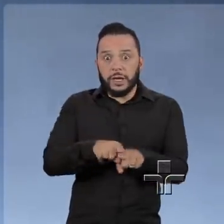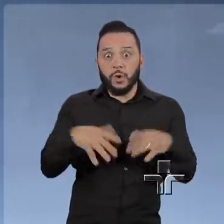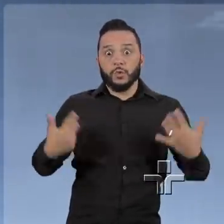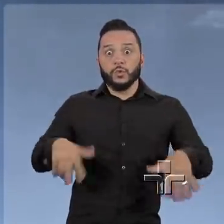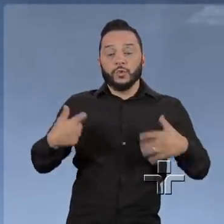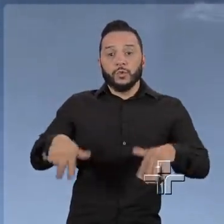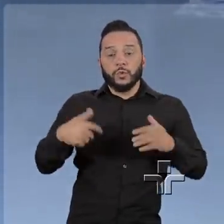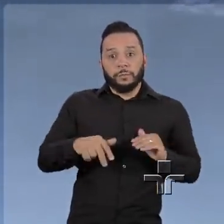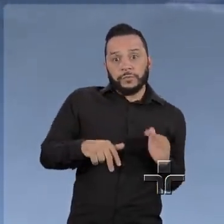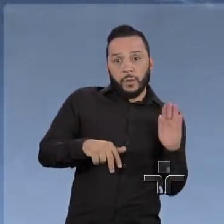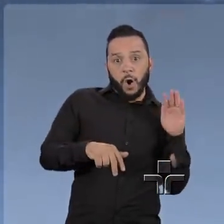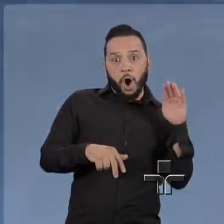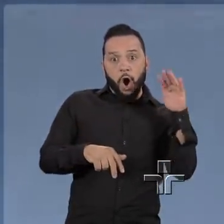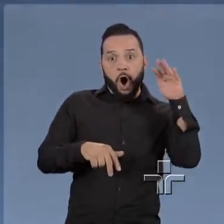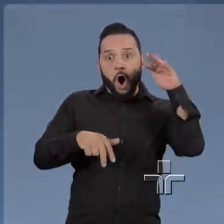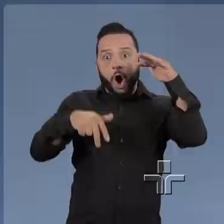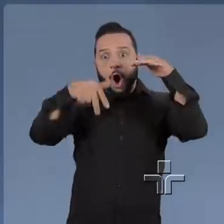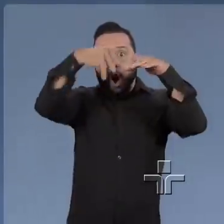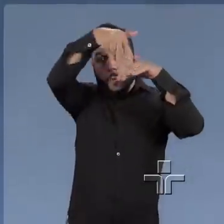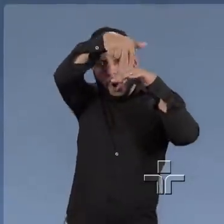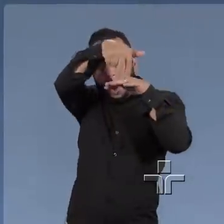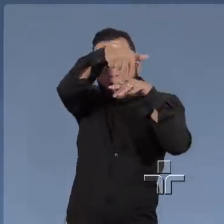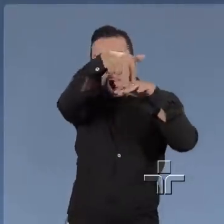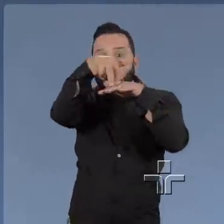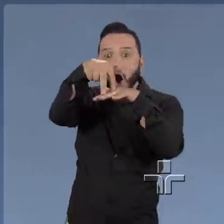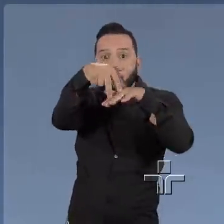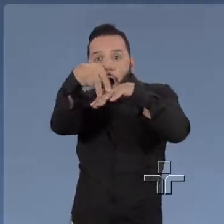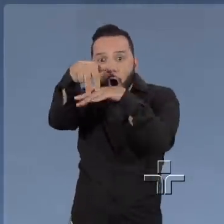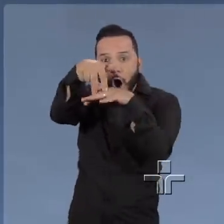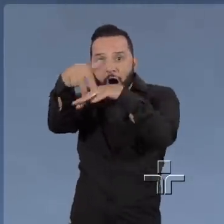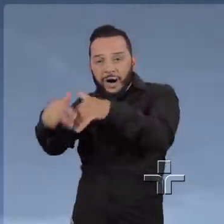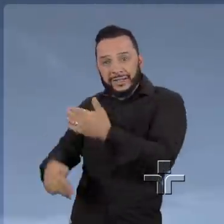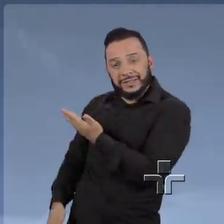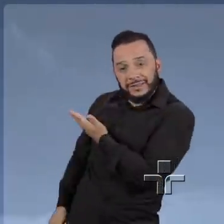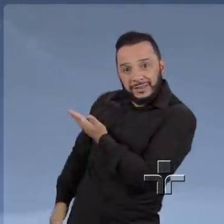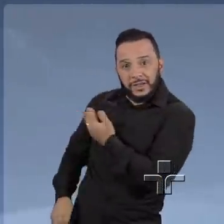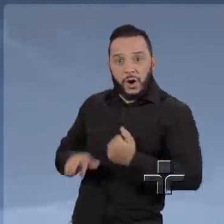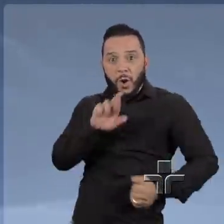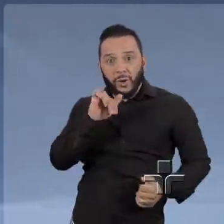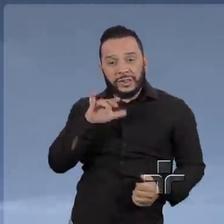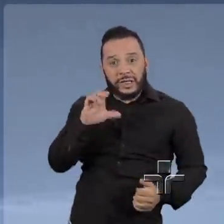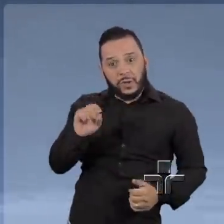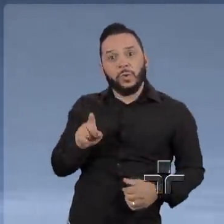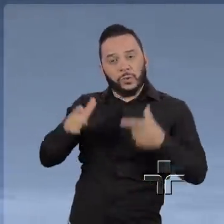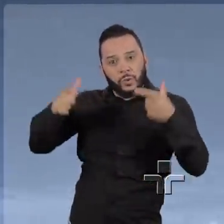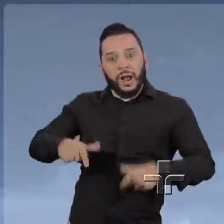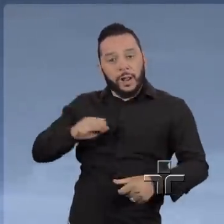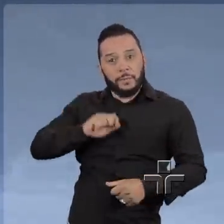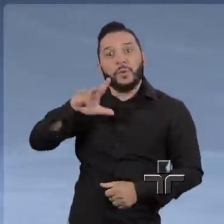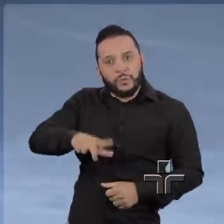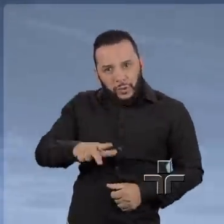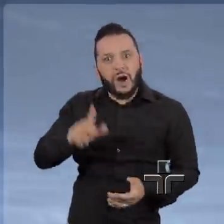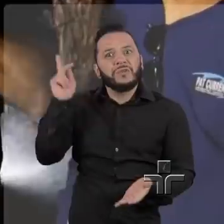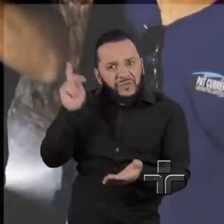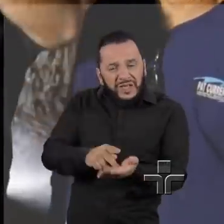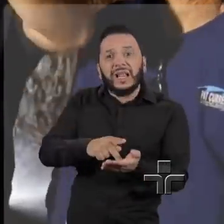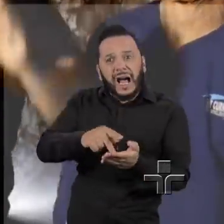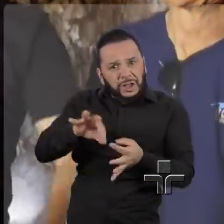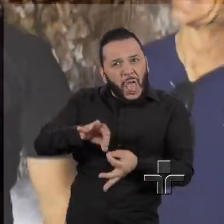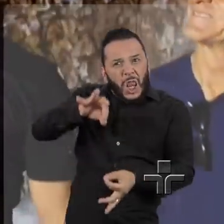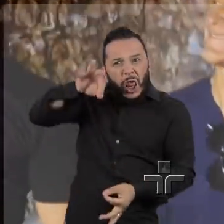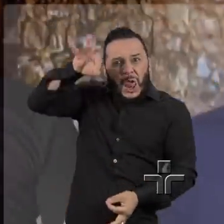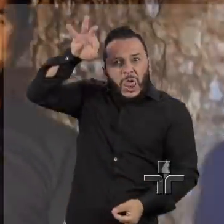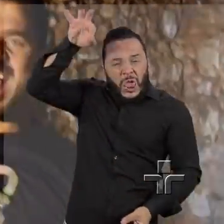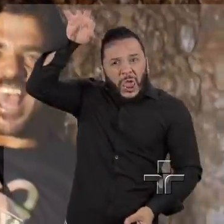reconheceram aquela onda de mais de 24 metros surfada pelo brasileiro Rodrigo Coxa em Portugal, tinha sido mesmo a maior da